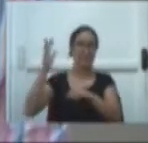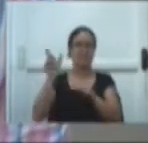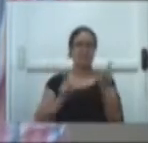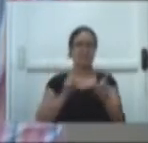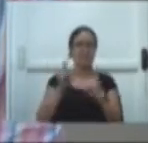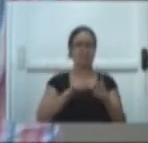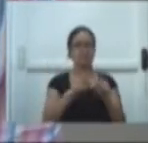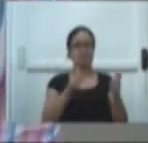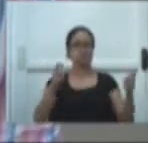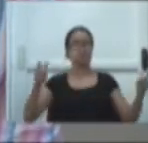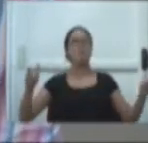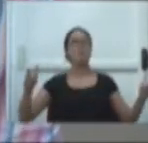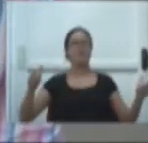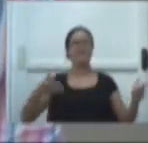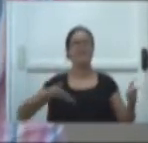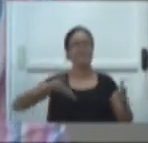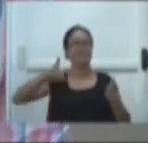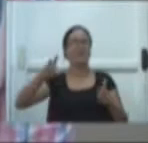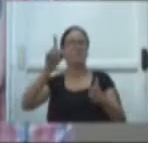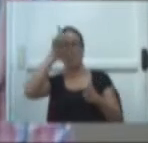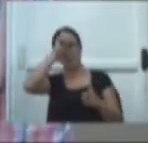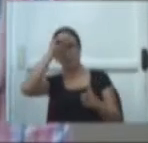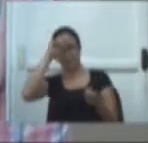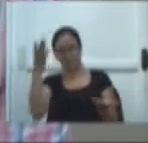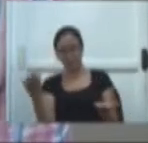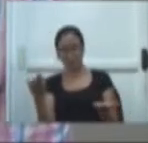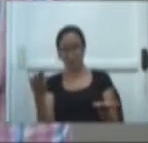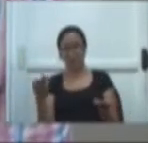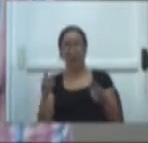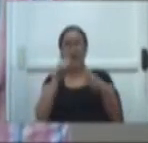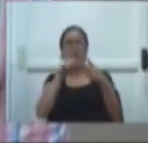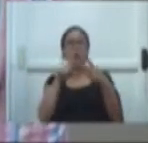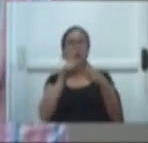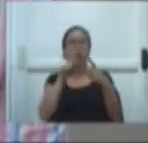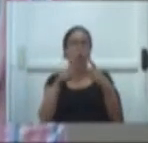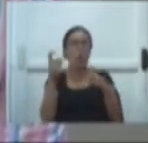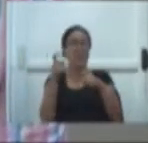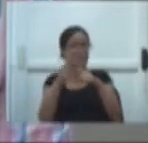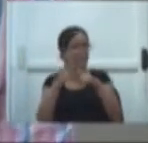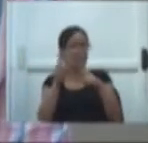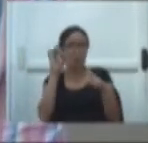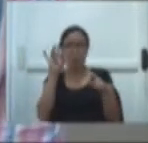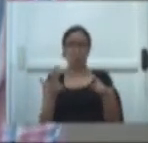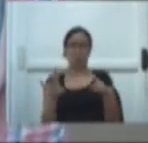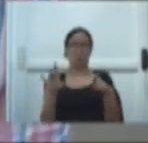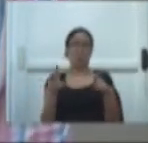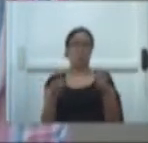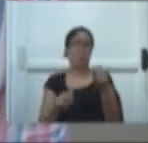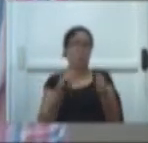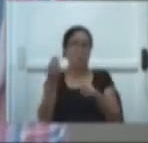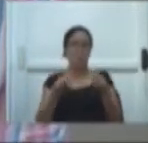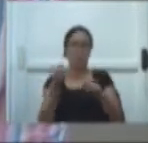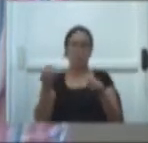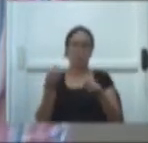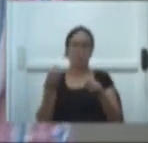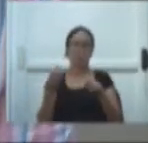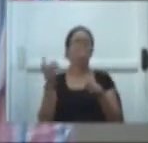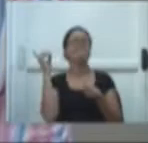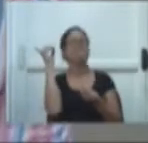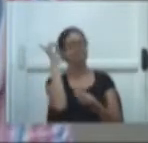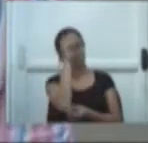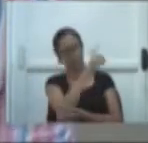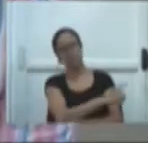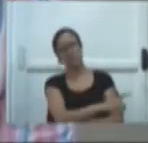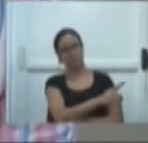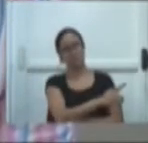dois plantonistas, que da Santa Casa da Humanitária, eles não estão dando conta da grande demanda, mesmo tendo o hospital da dengue.